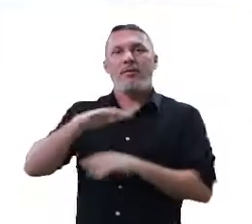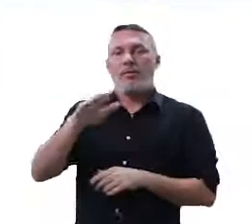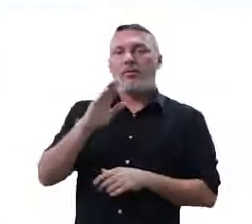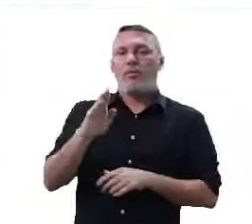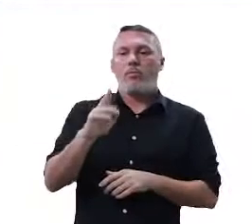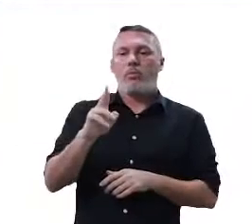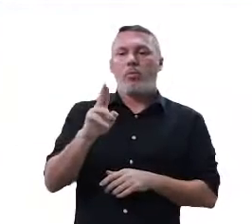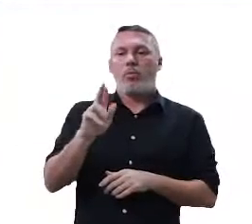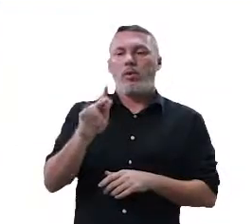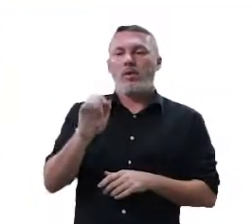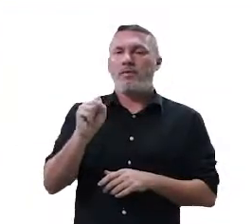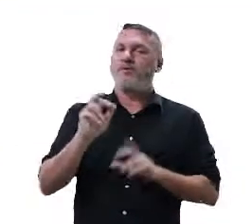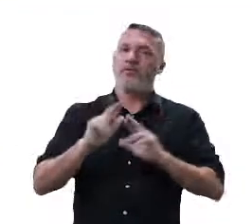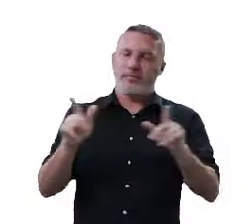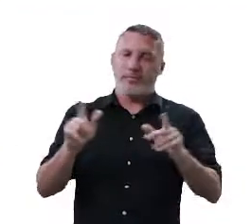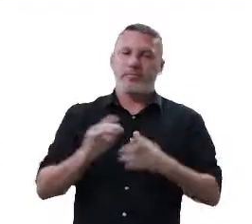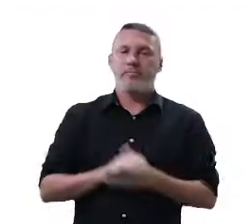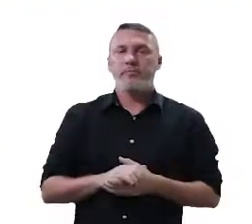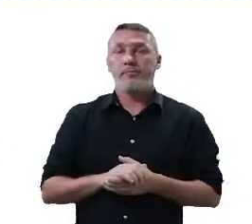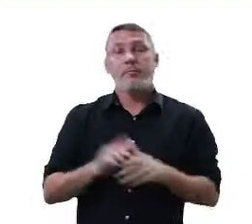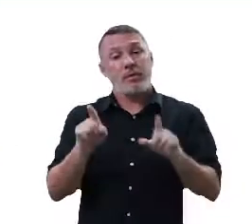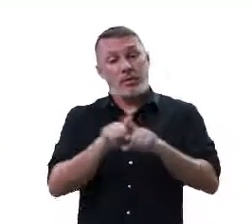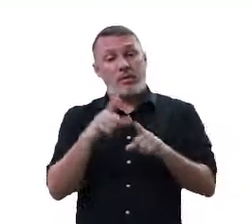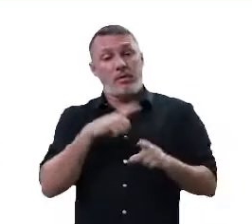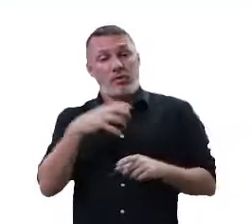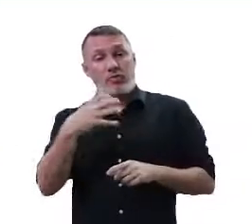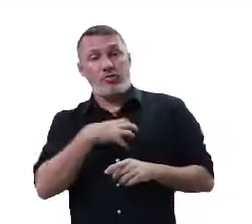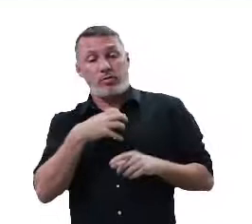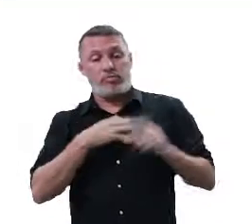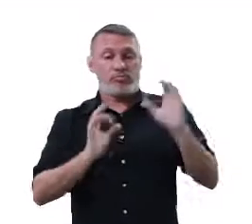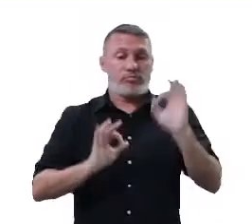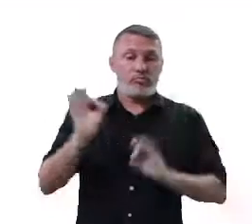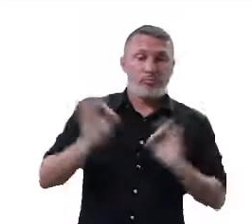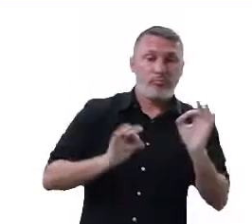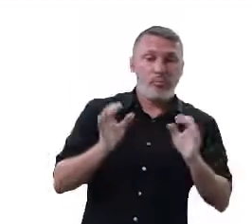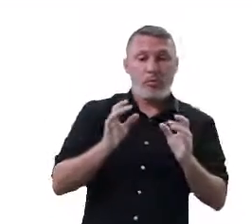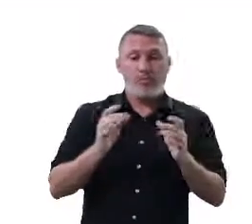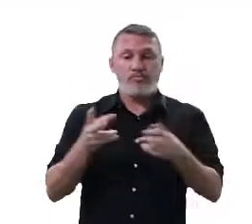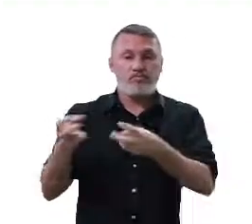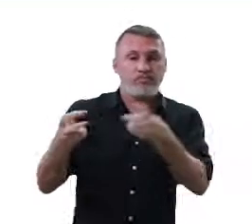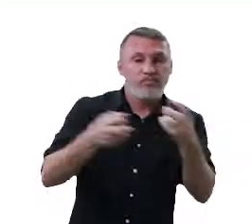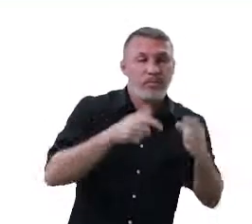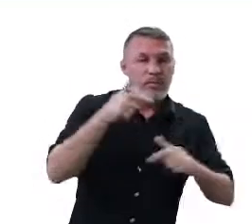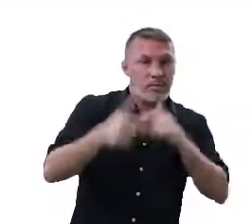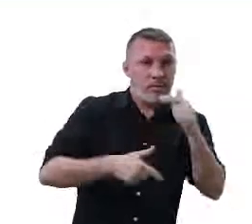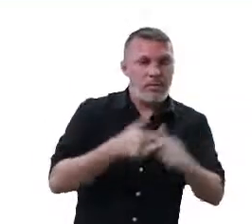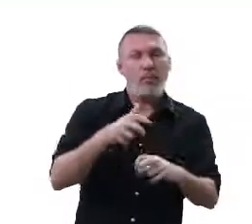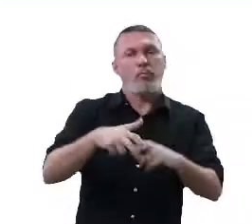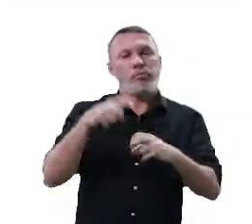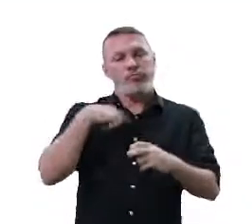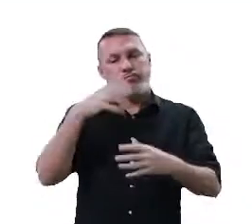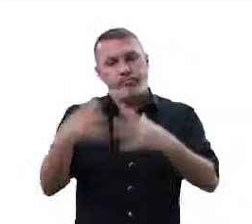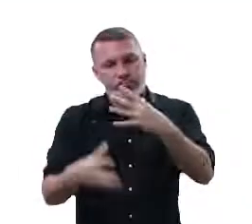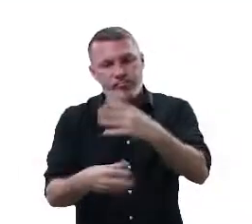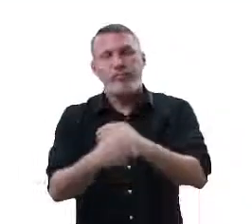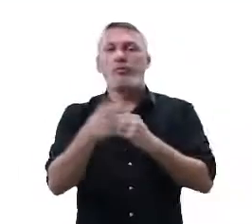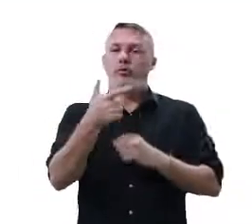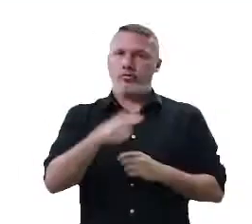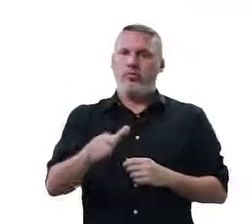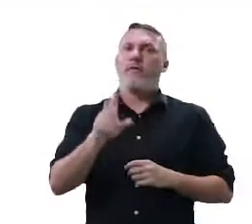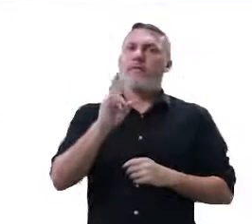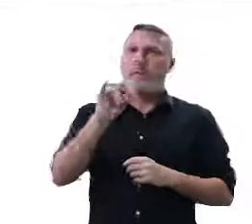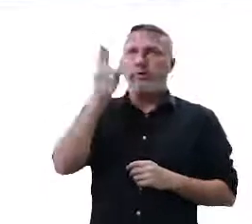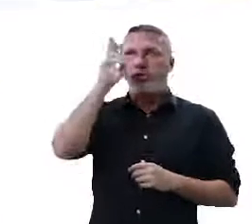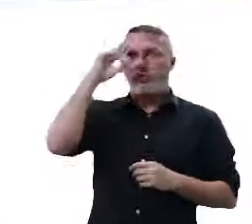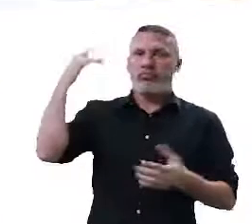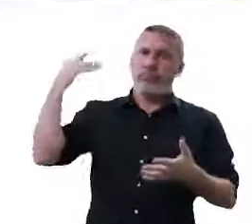relações de produção e forças produtivas, né, formas de organização e exploração do trabalho. Então, a gente reforça isso aqui. Isso